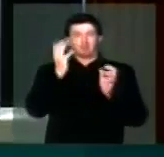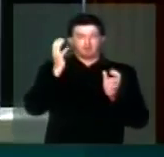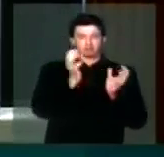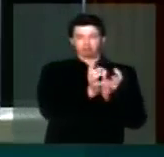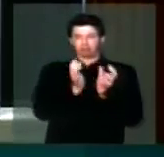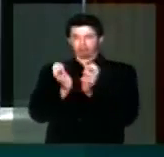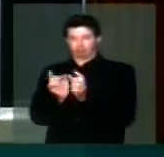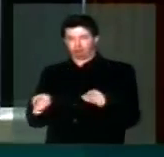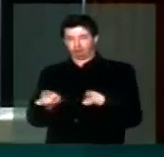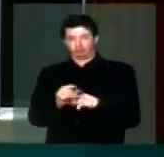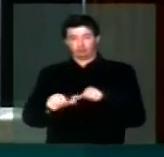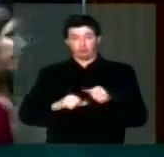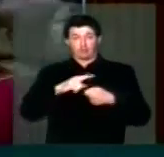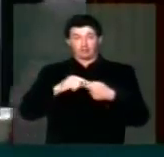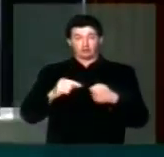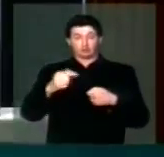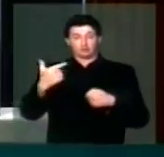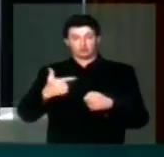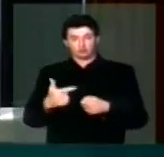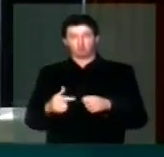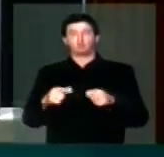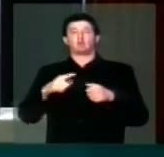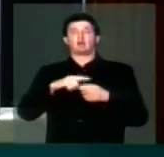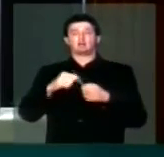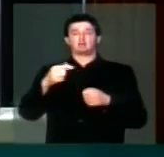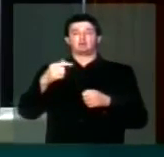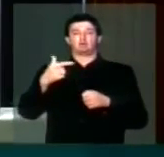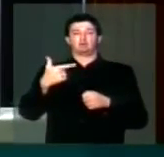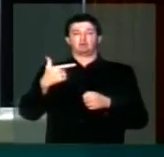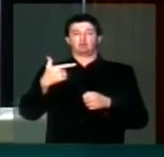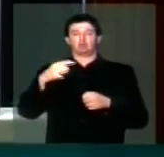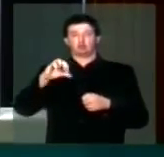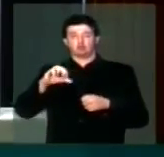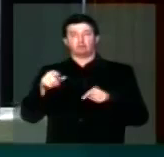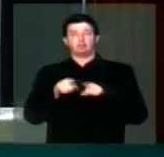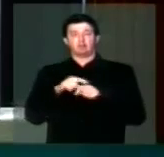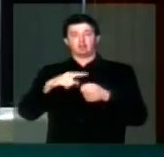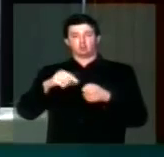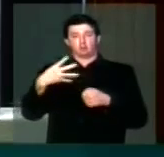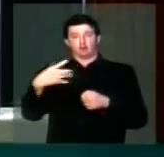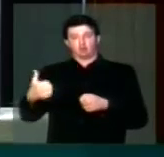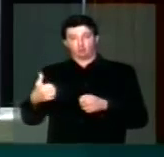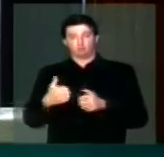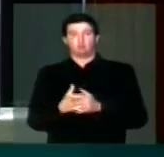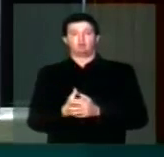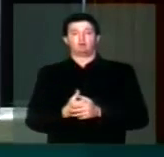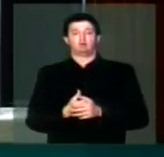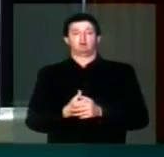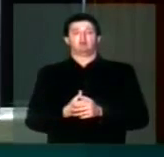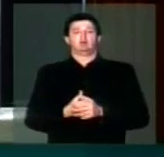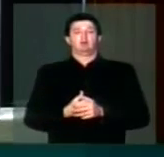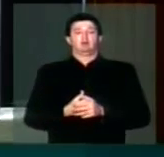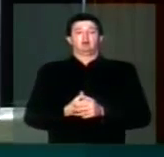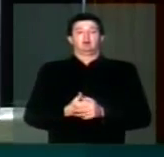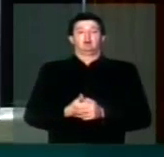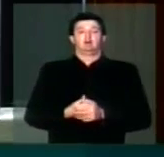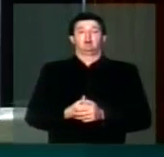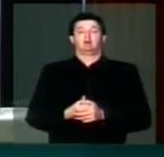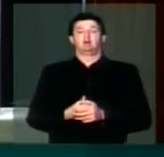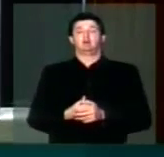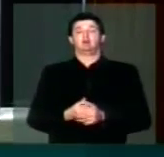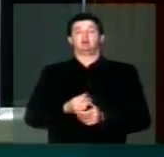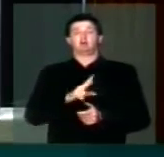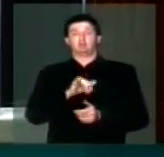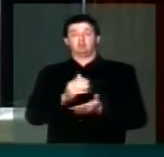No artigo 2º, os artigos 7º, 29 e 41A da lei 9.096 de 95